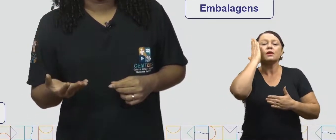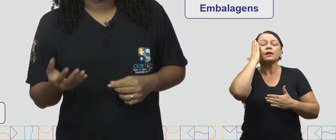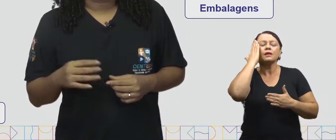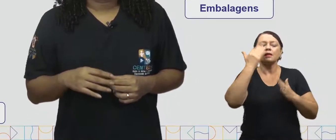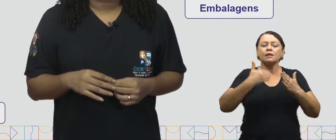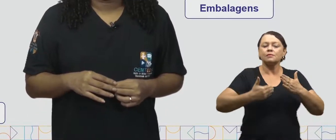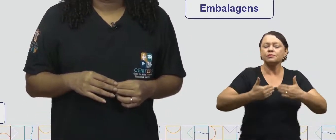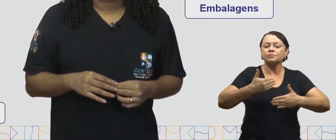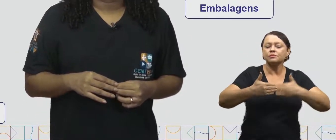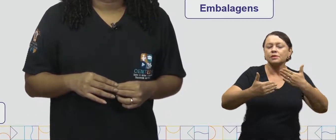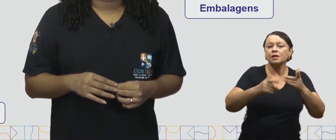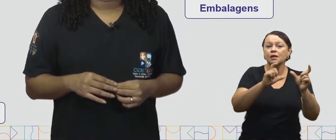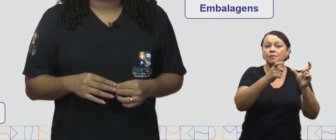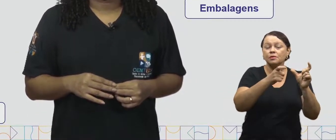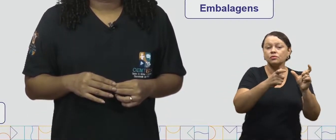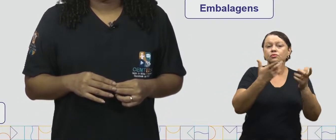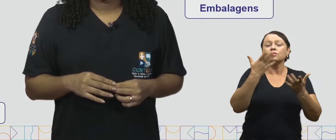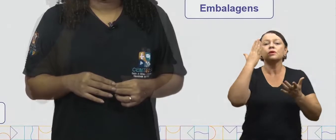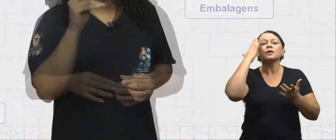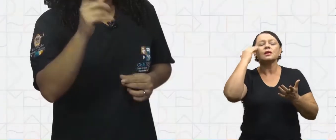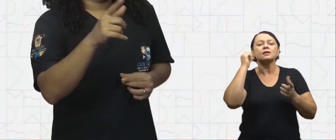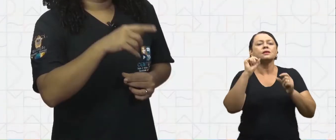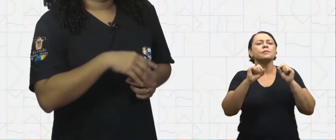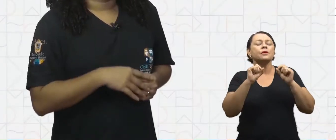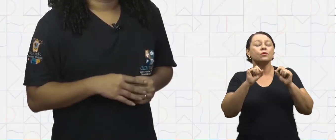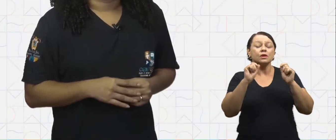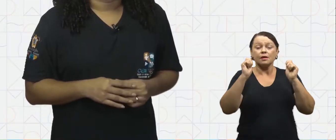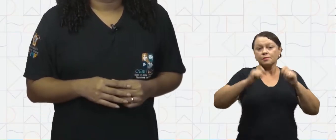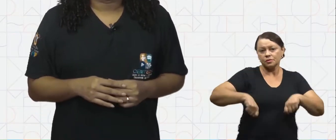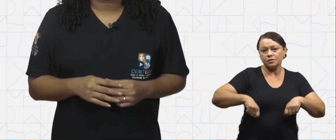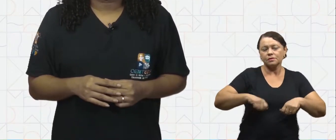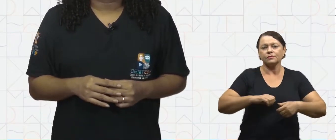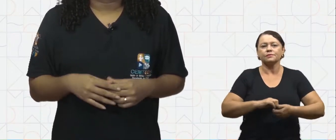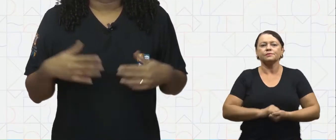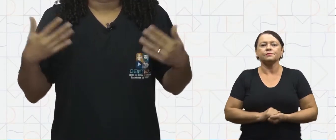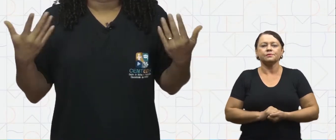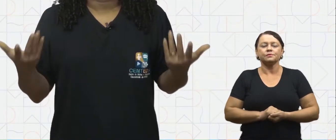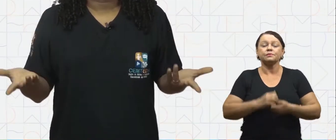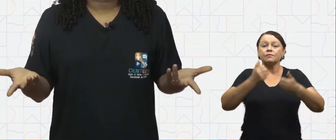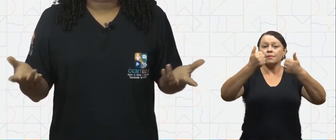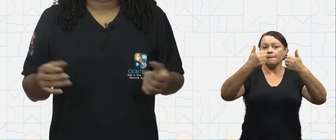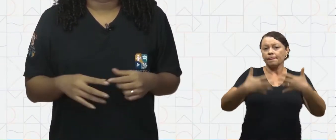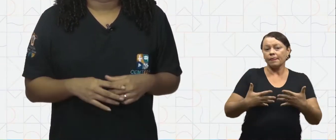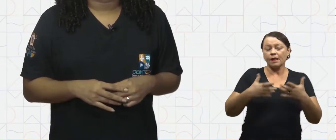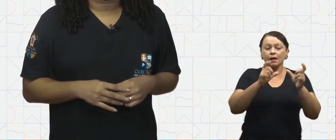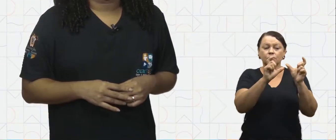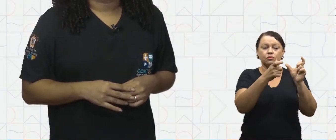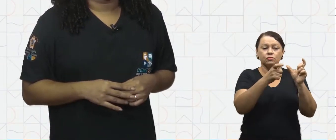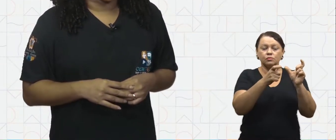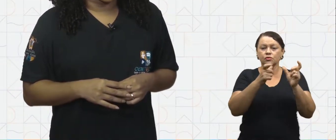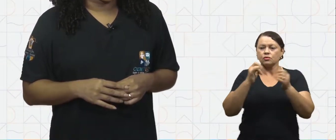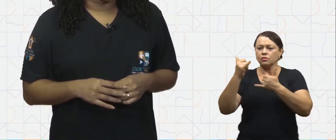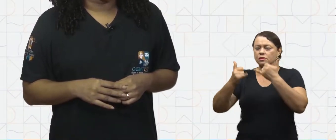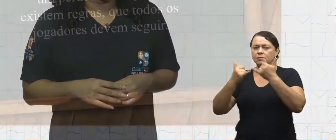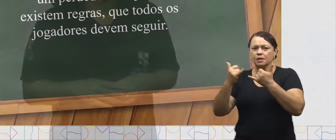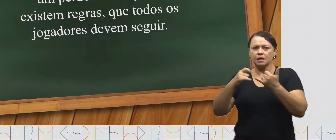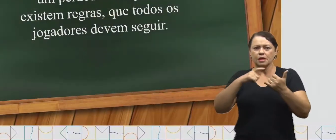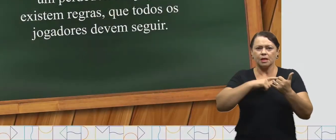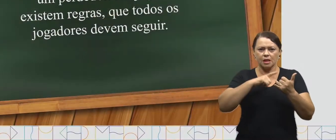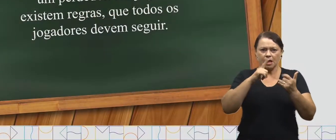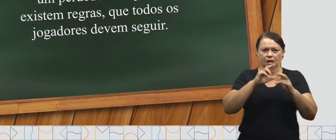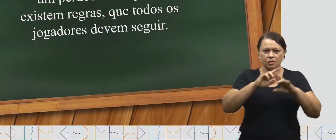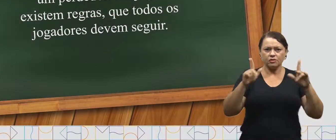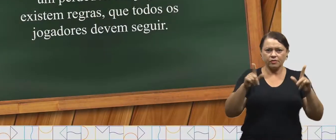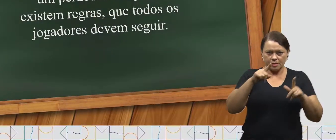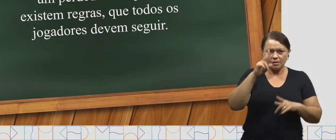que é permitido ou não em um jogo ou brincadeira. Falando em jogo e brincadeira, você se lembra da diferença entre os dois?